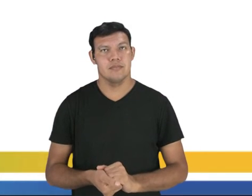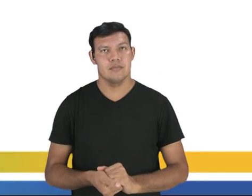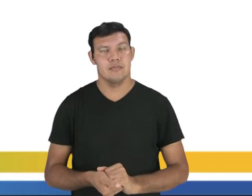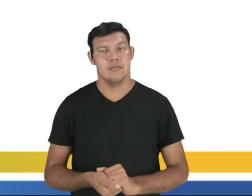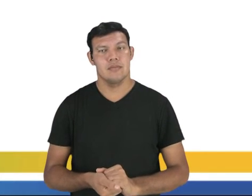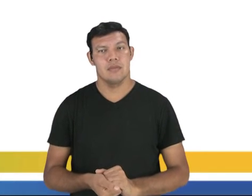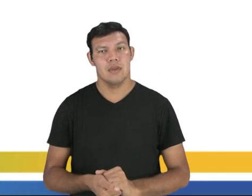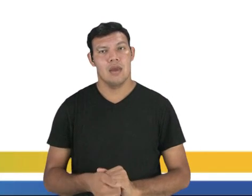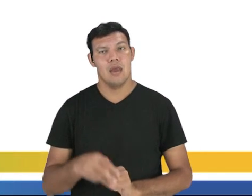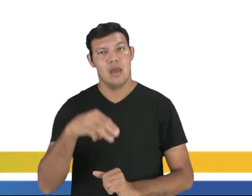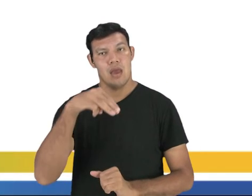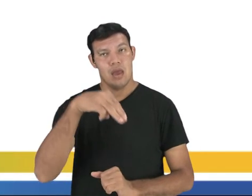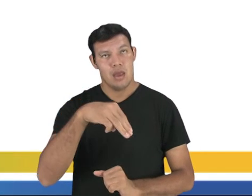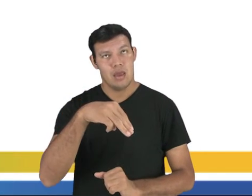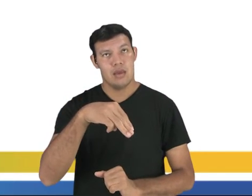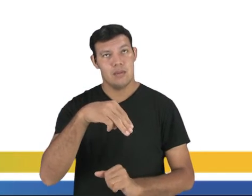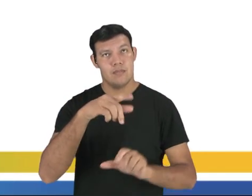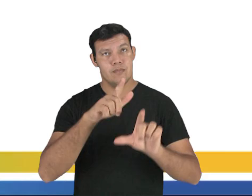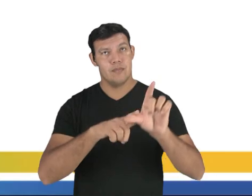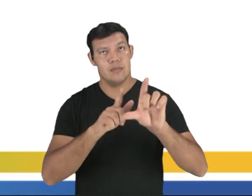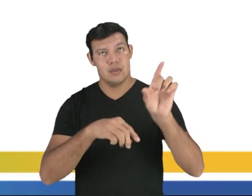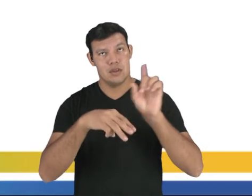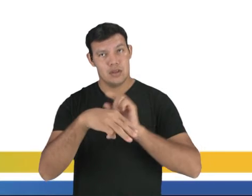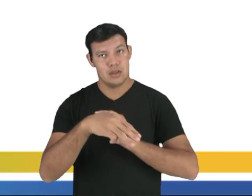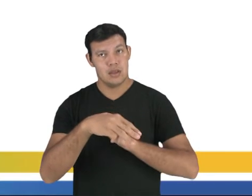E a nossa Terra tem essa massa aí, né?